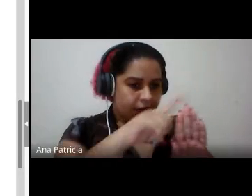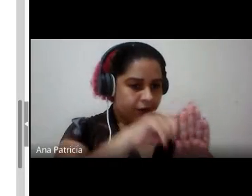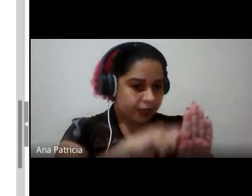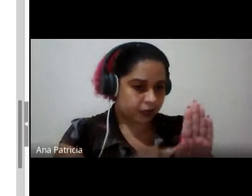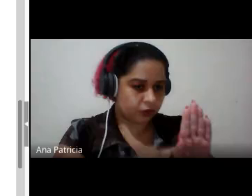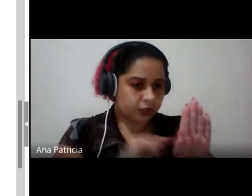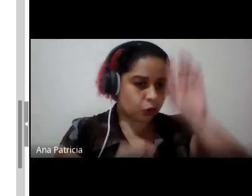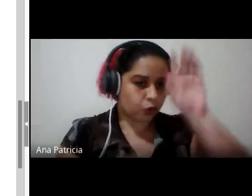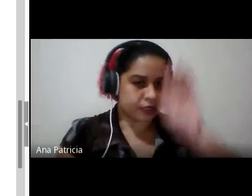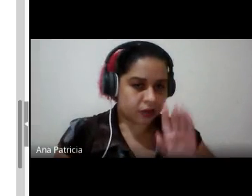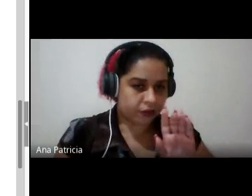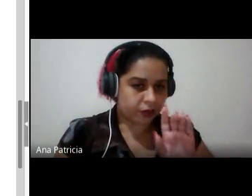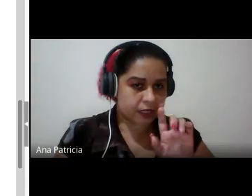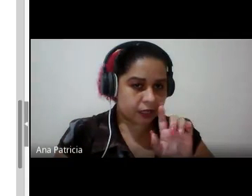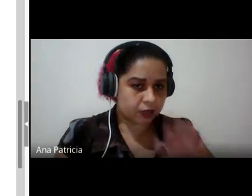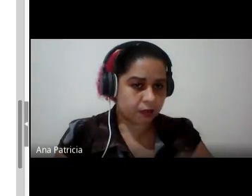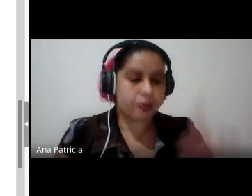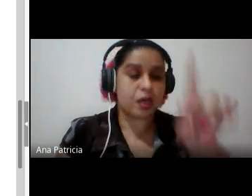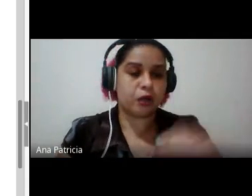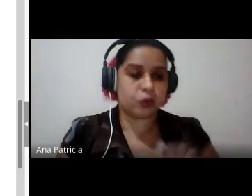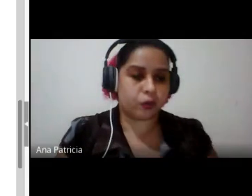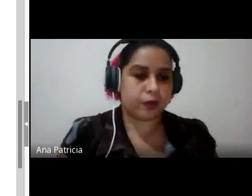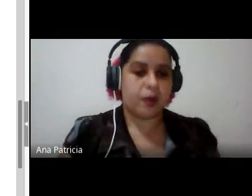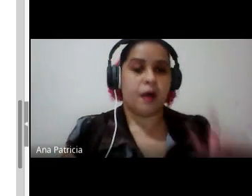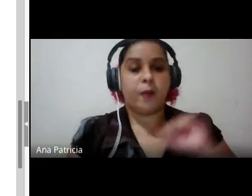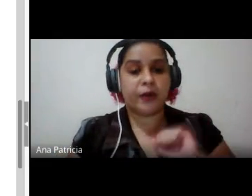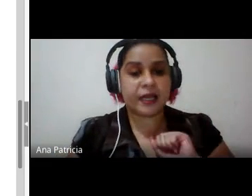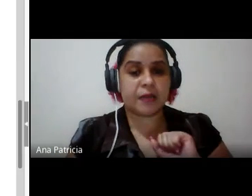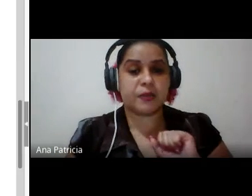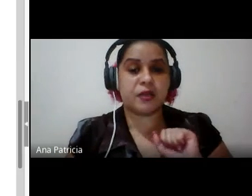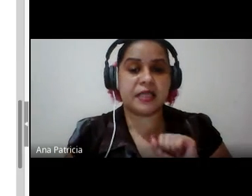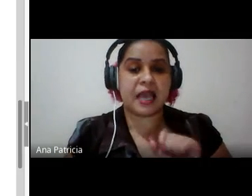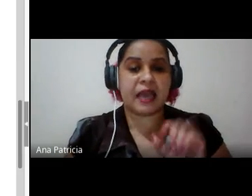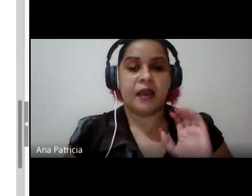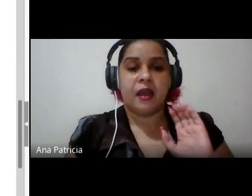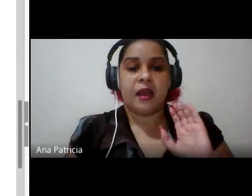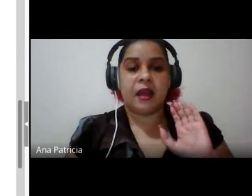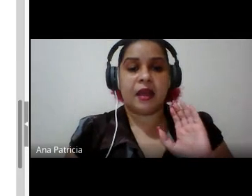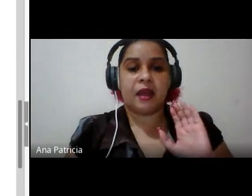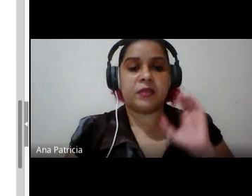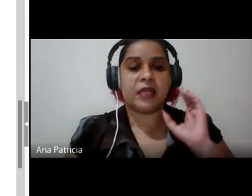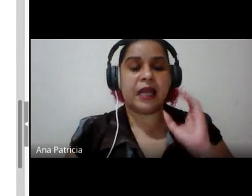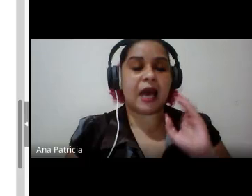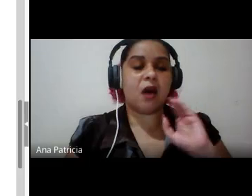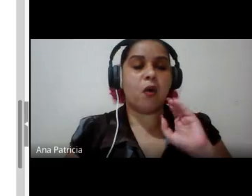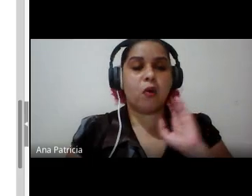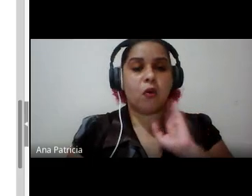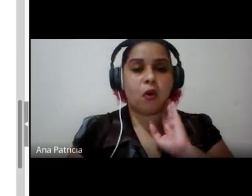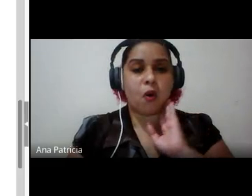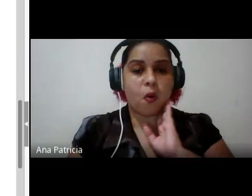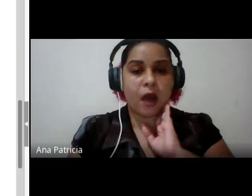na frente, onde tem todas as configurações de mão, e olha o número. Por exemplo, se eu disser um